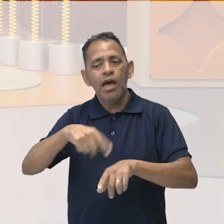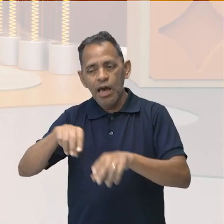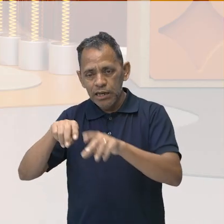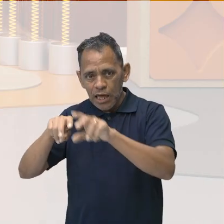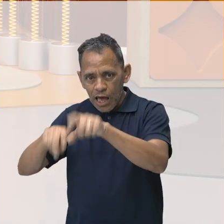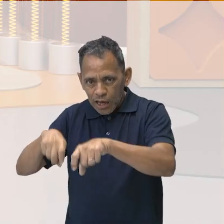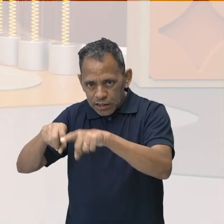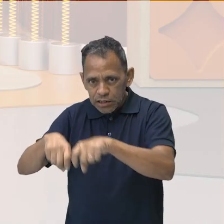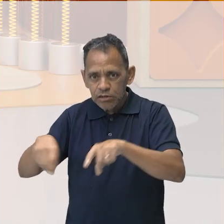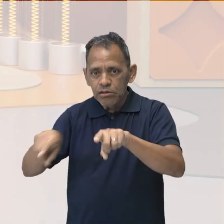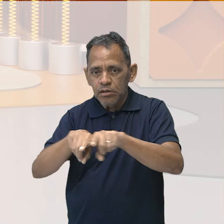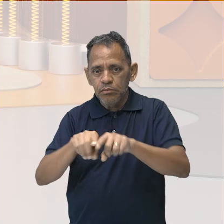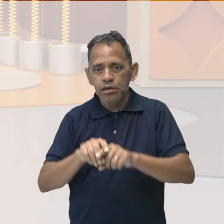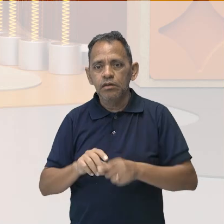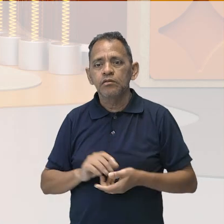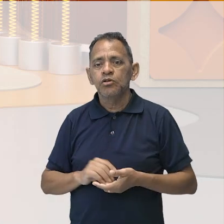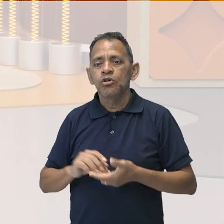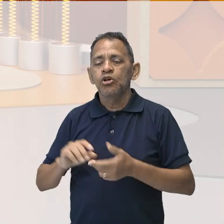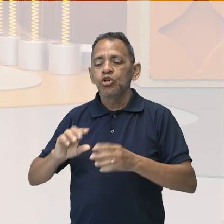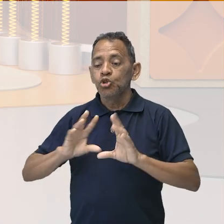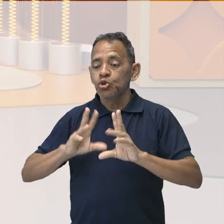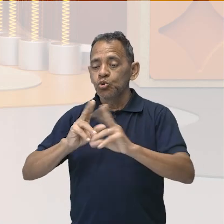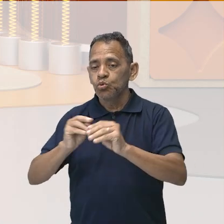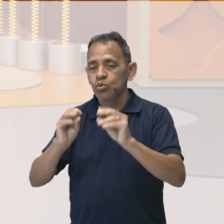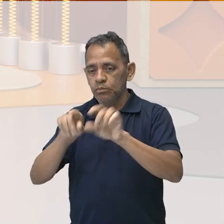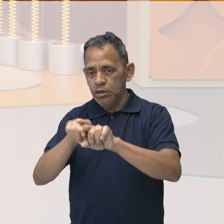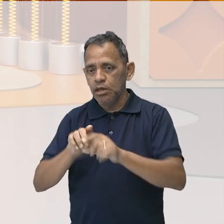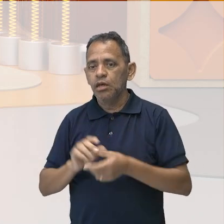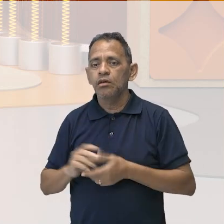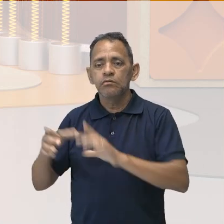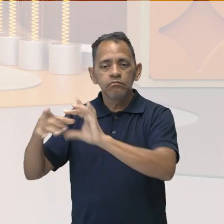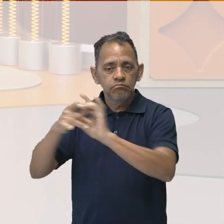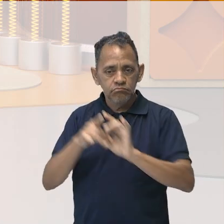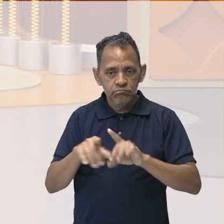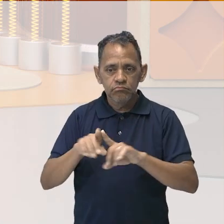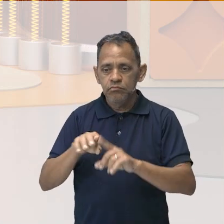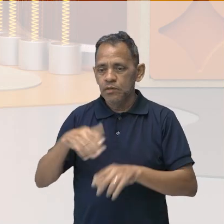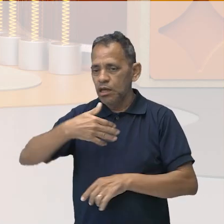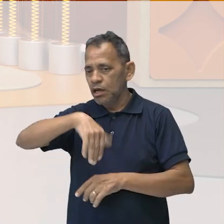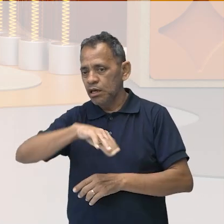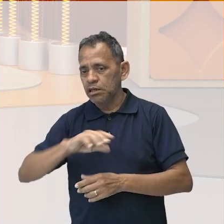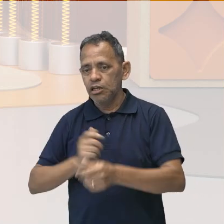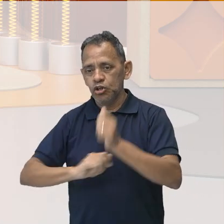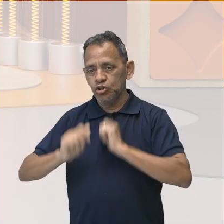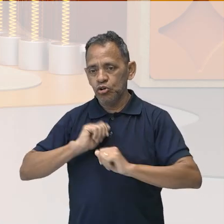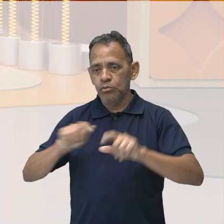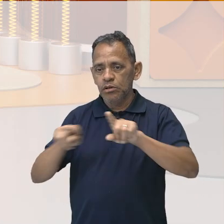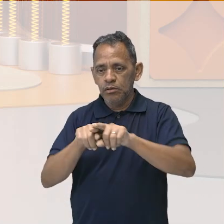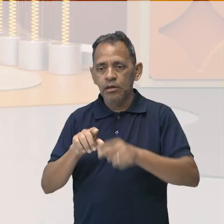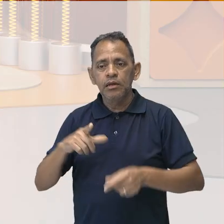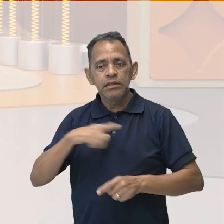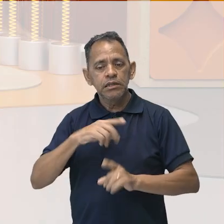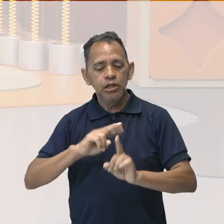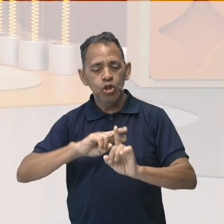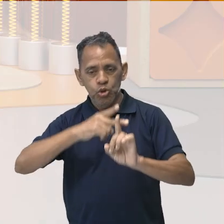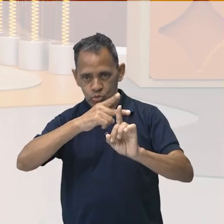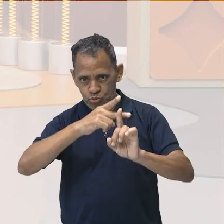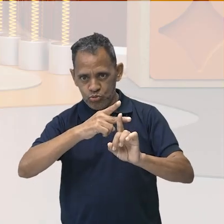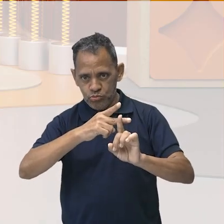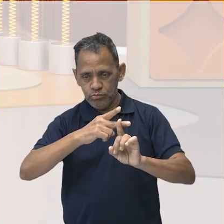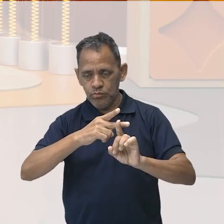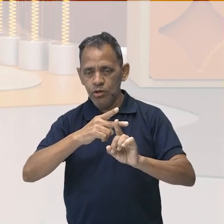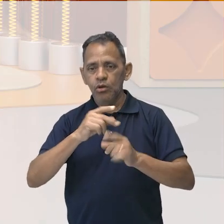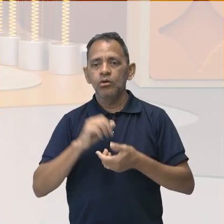agrícola, tudo que vai estar vinculado ao setor econômico, tá? E para obter o lucro, vai ser comum que os proprietários ali